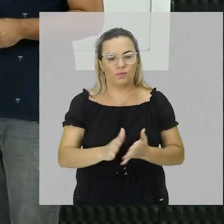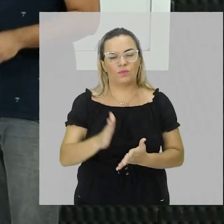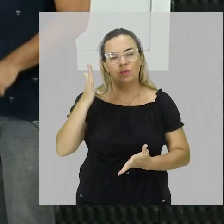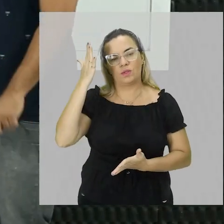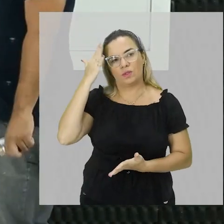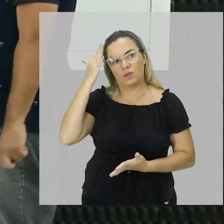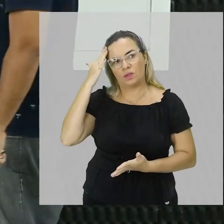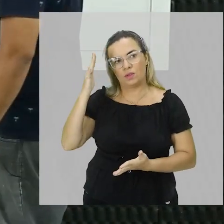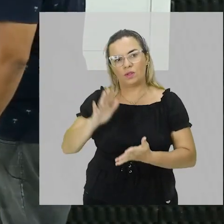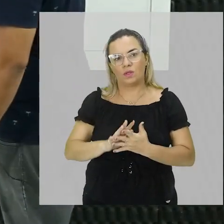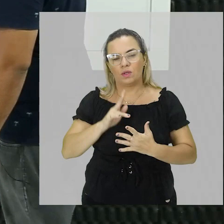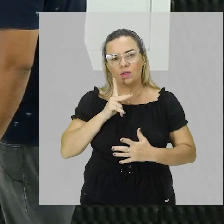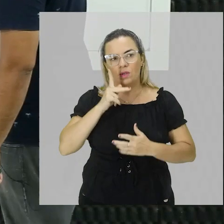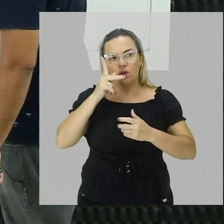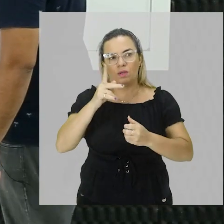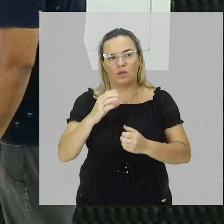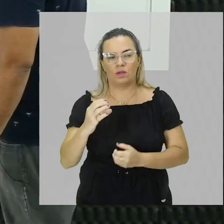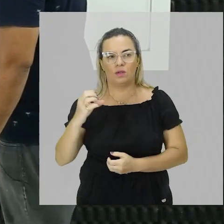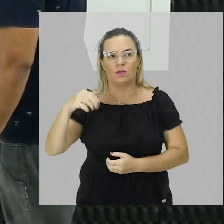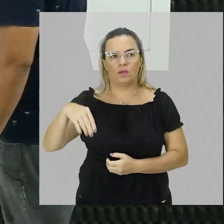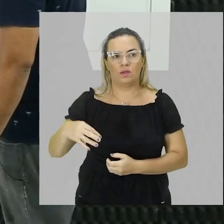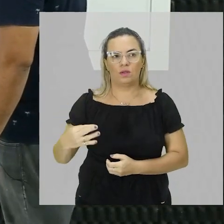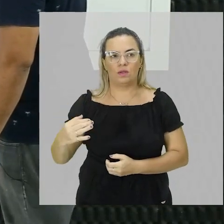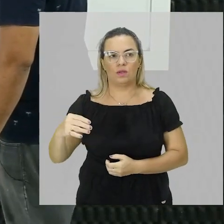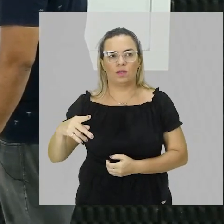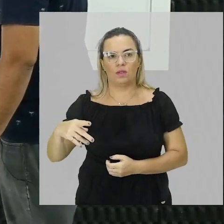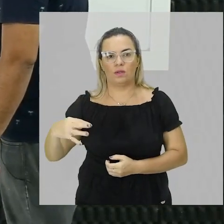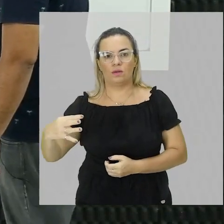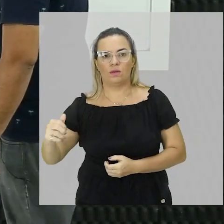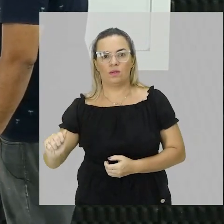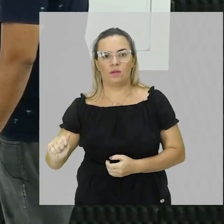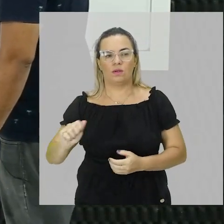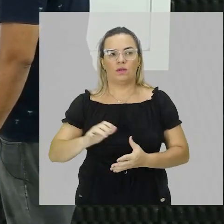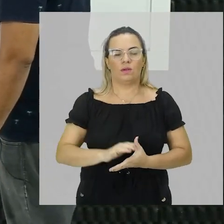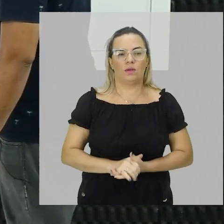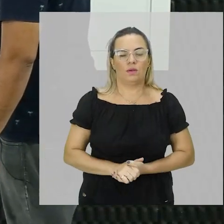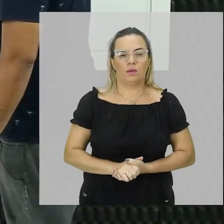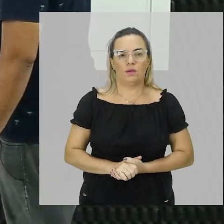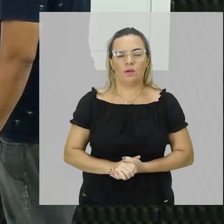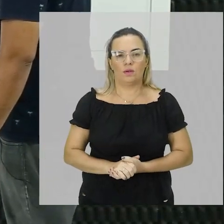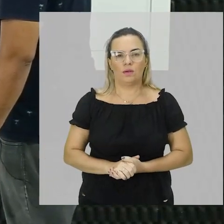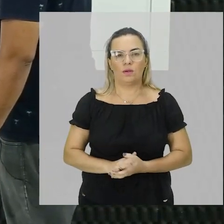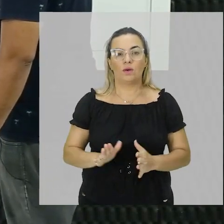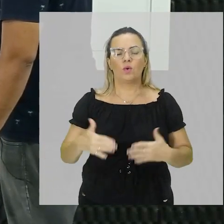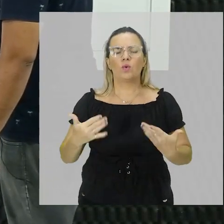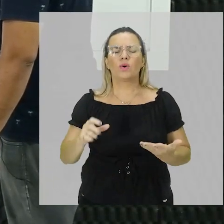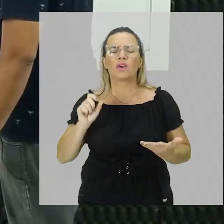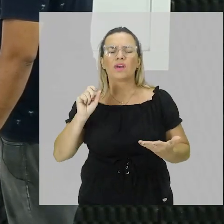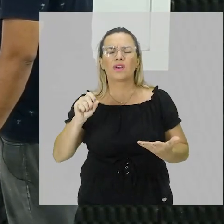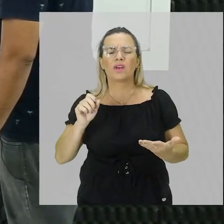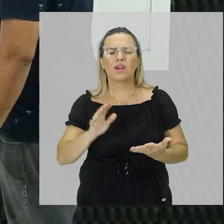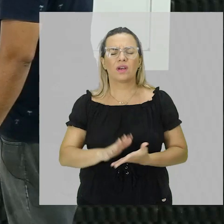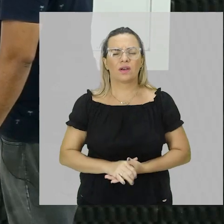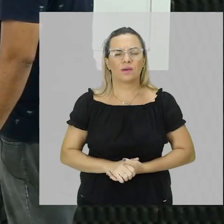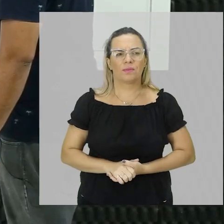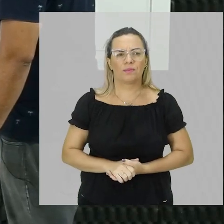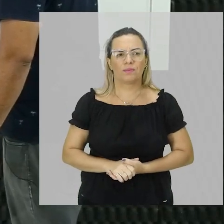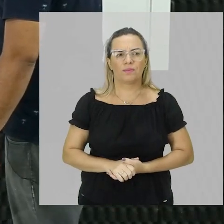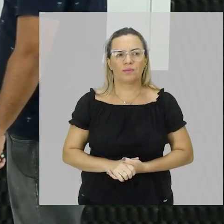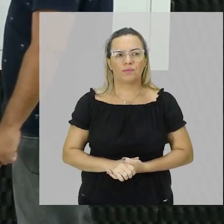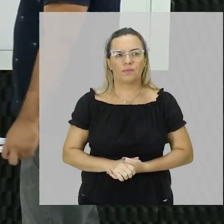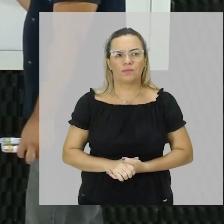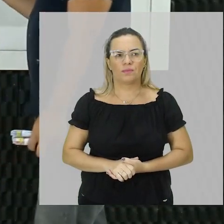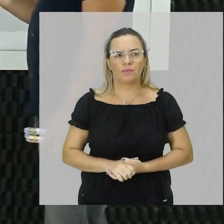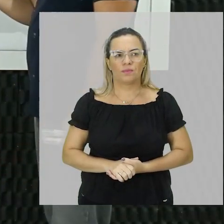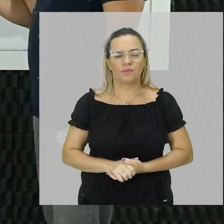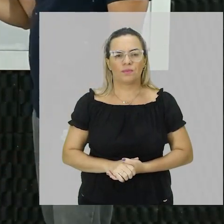força centrípeta. Força centrípeta, certo? Para quem não lembra, ele é dado